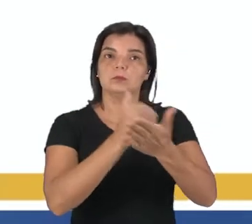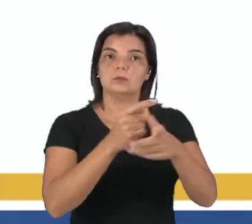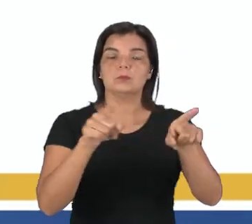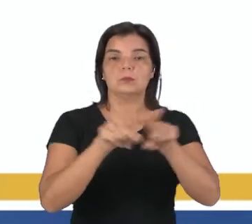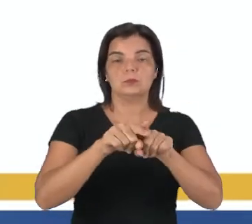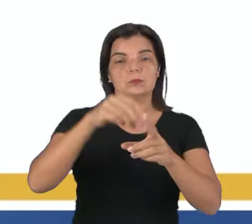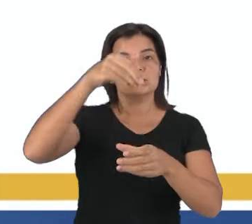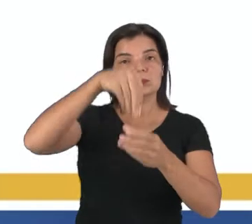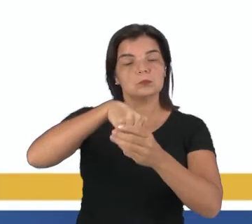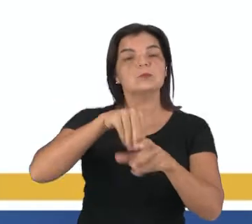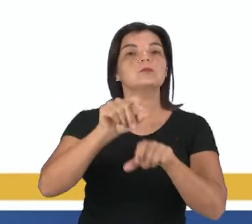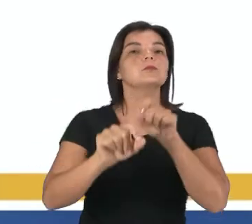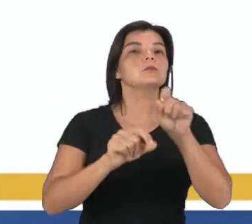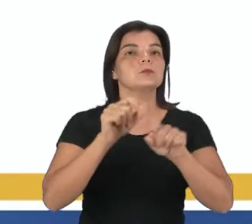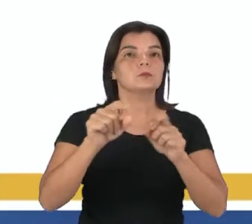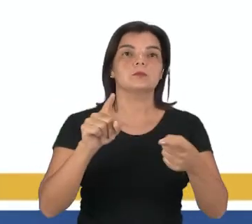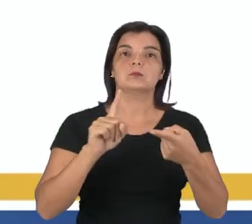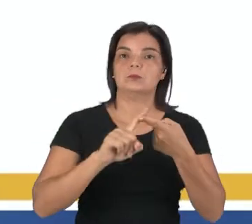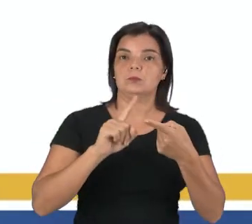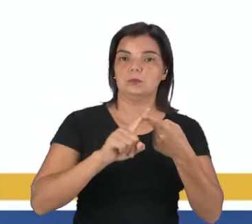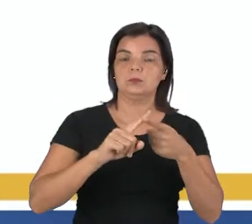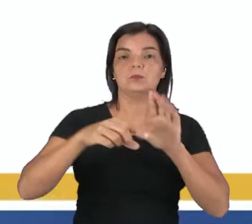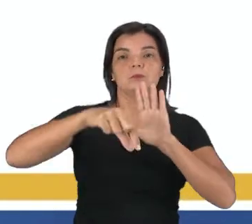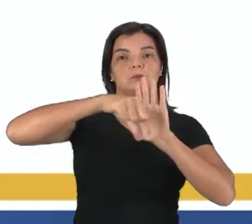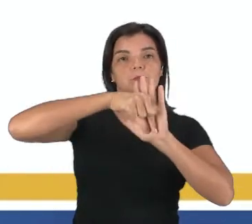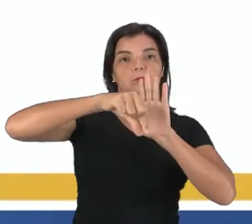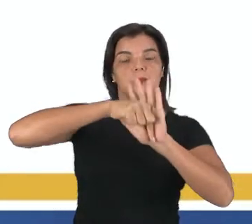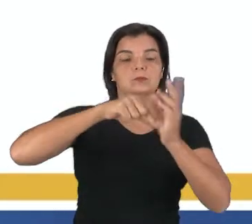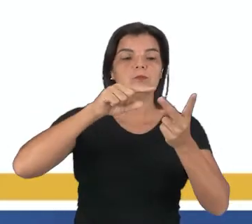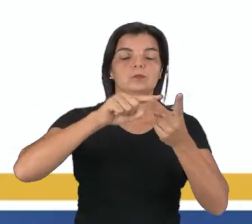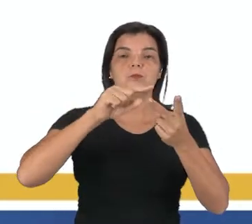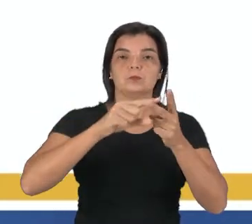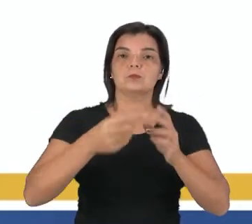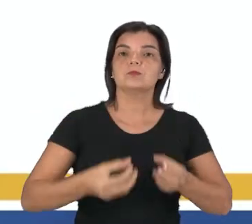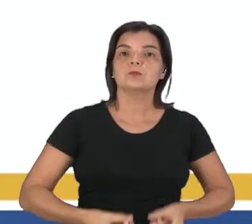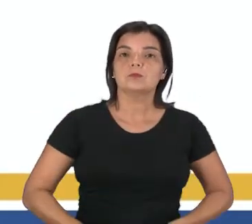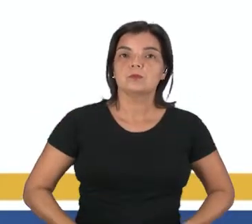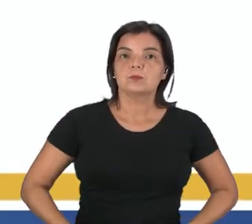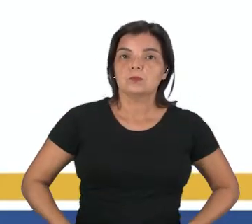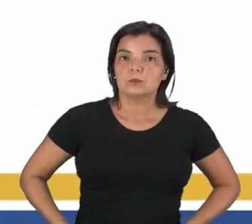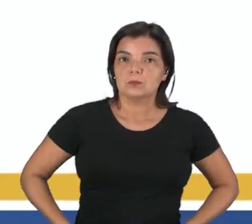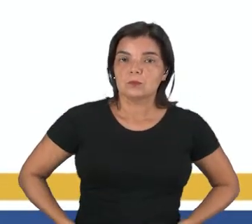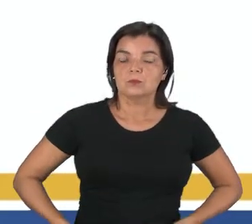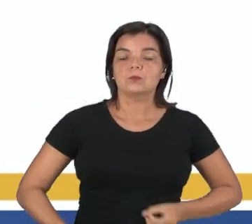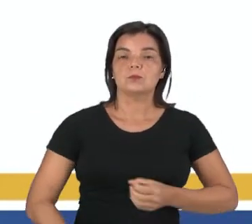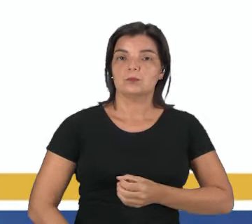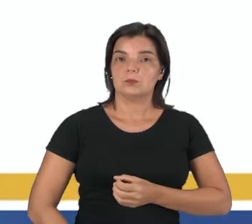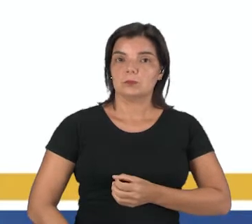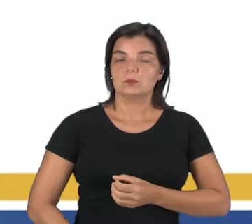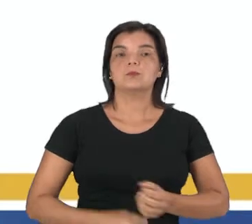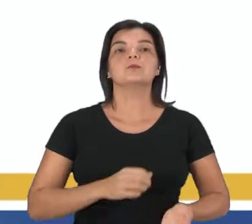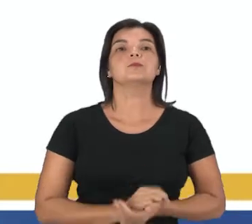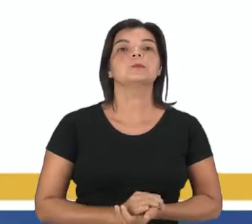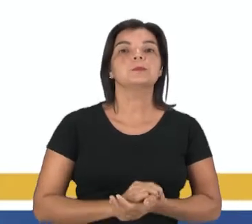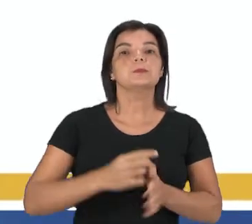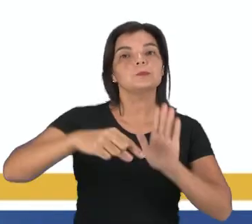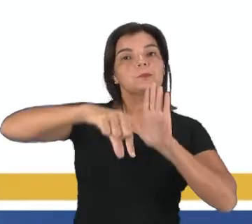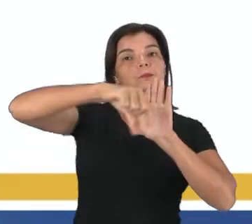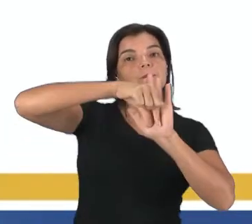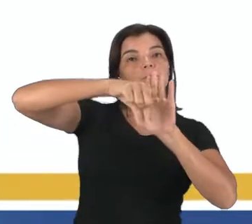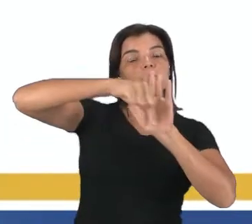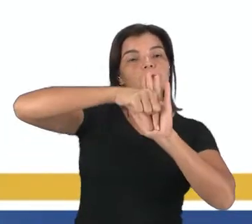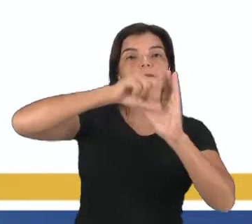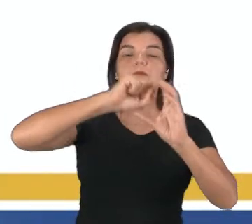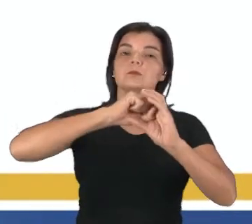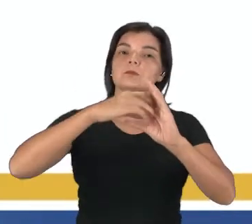dos órgãos internos aí vão ser a vagina, o útero, as tubas uterinas e os ovários. A vagina ela